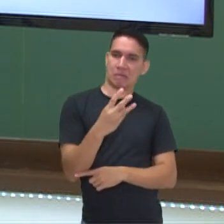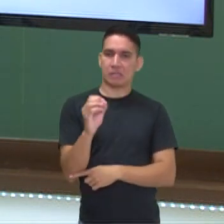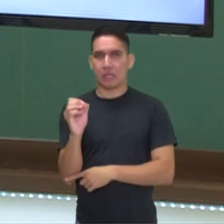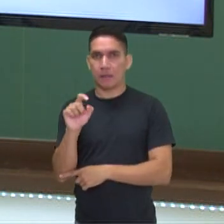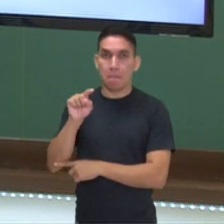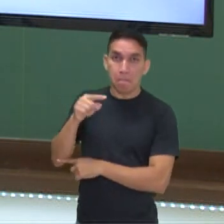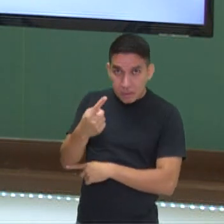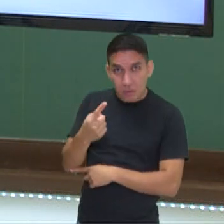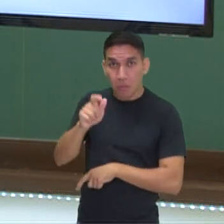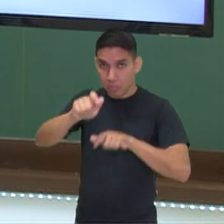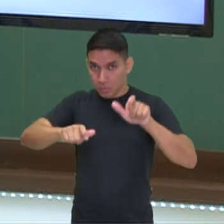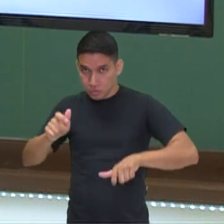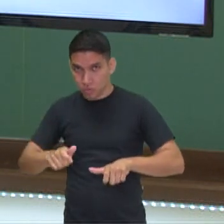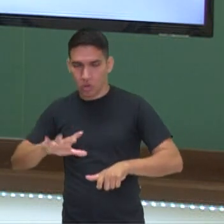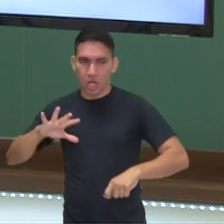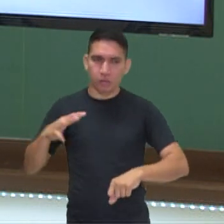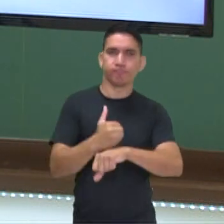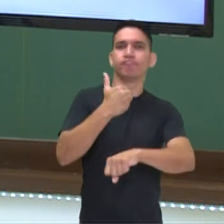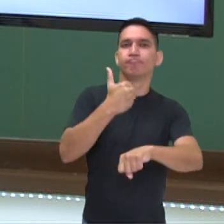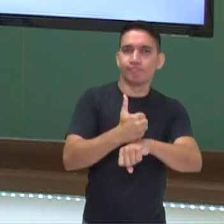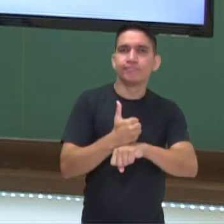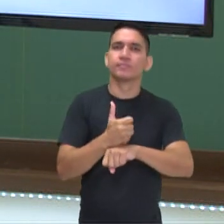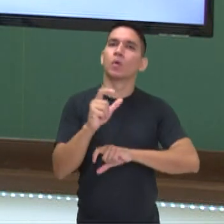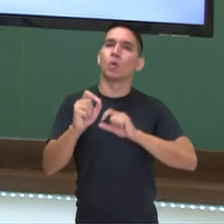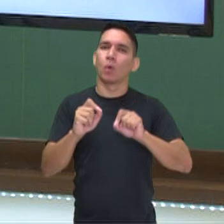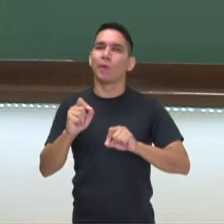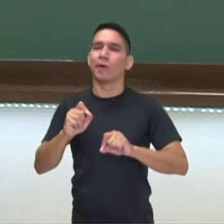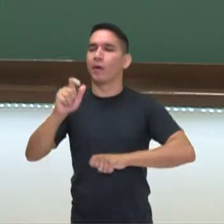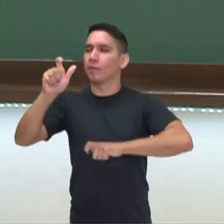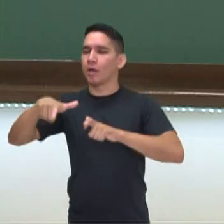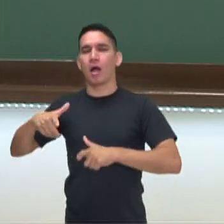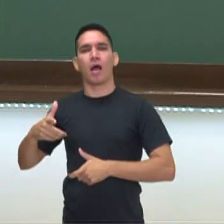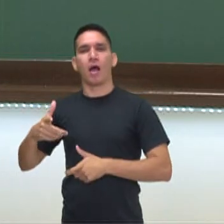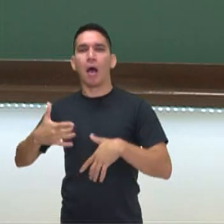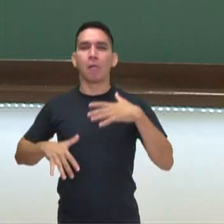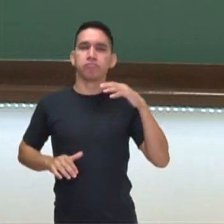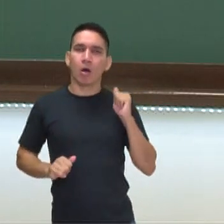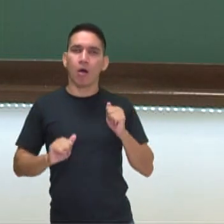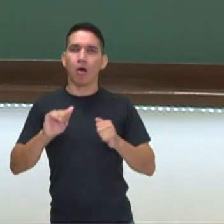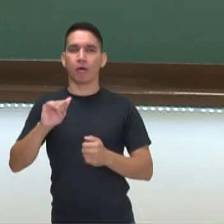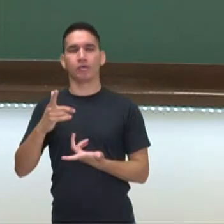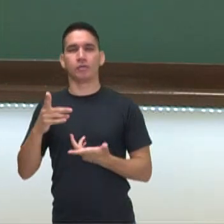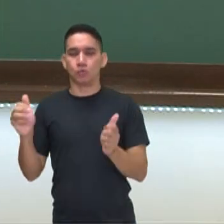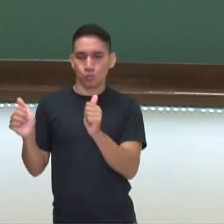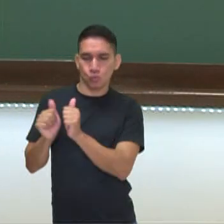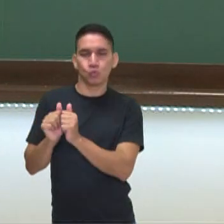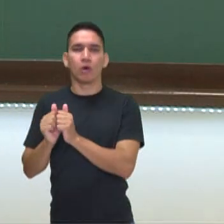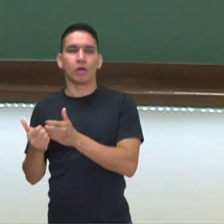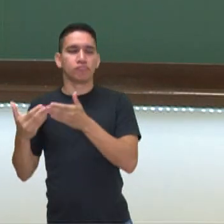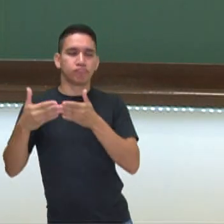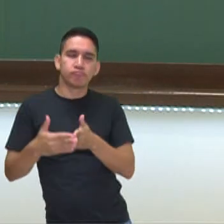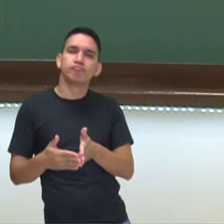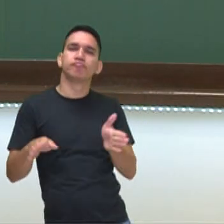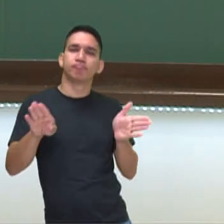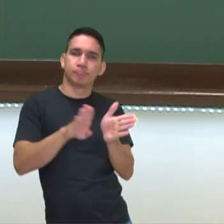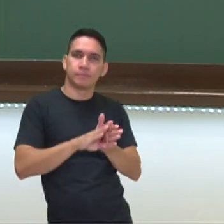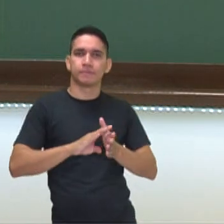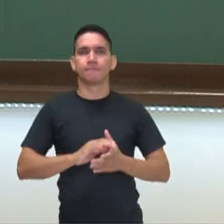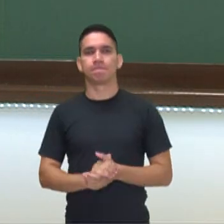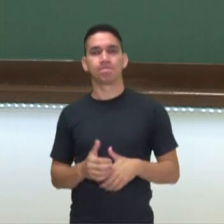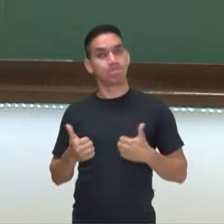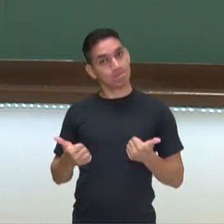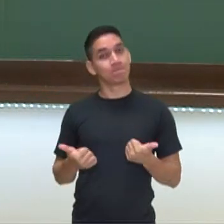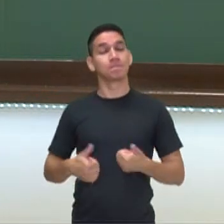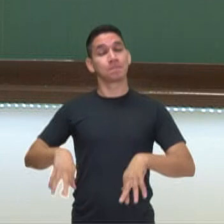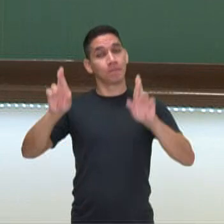sendo conquistada pelo conquistador espanhol Hernán Cortés e os homens que vieram junto com ele. Certo,